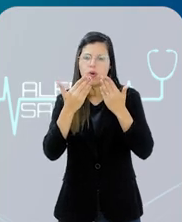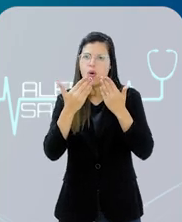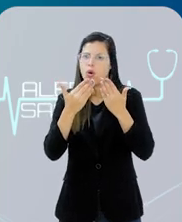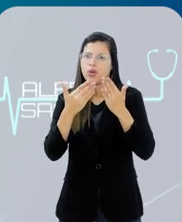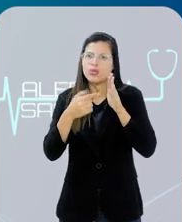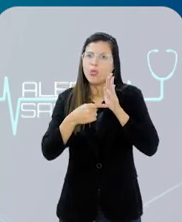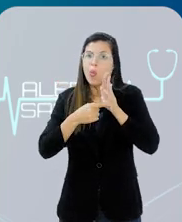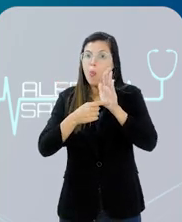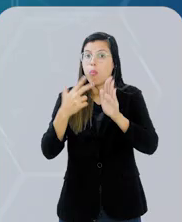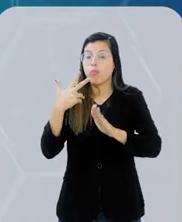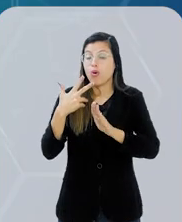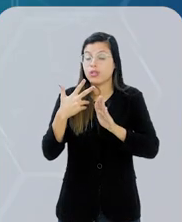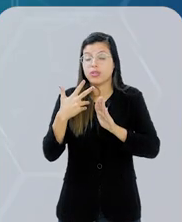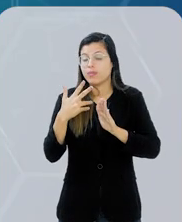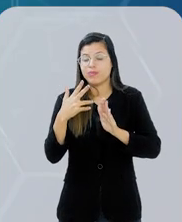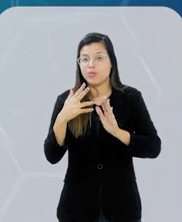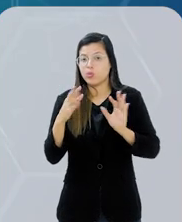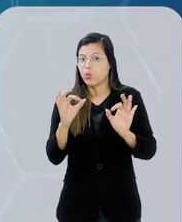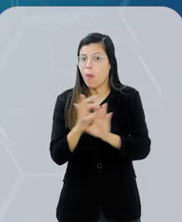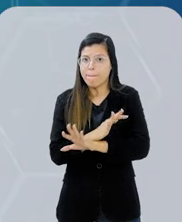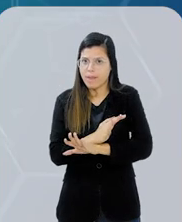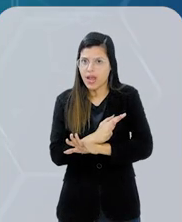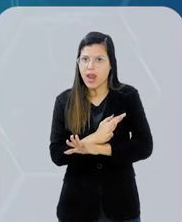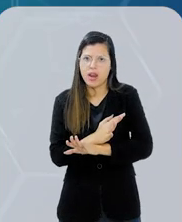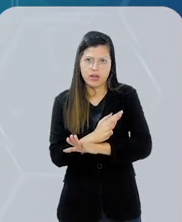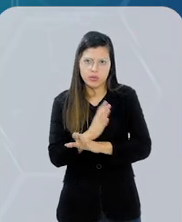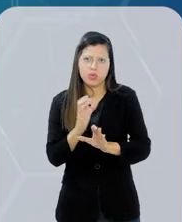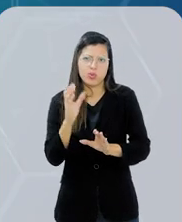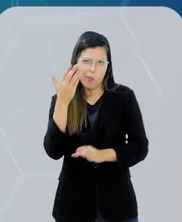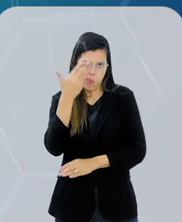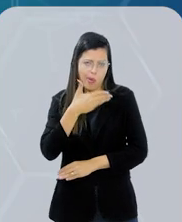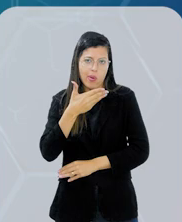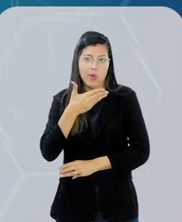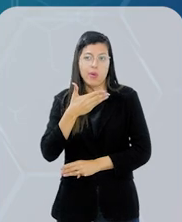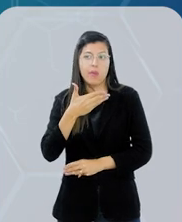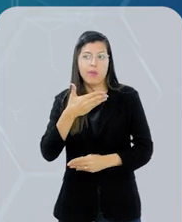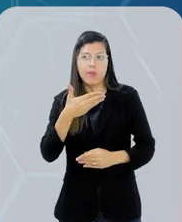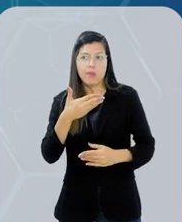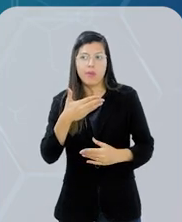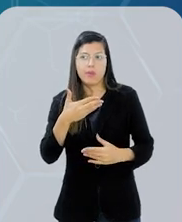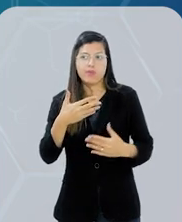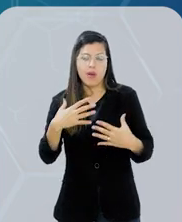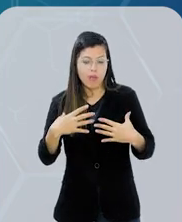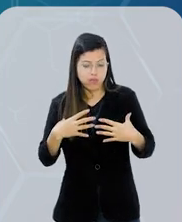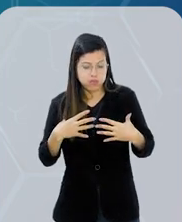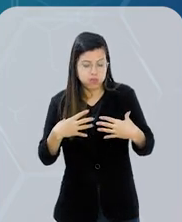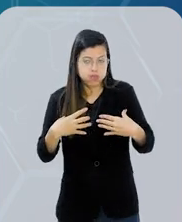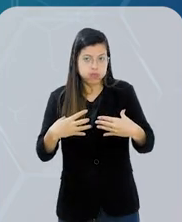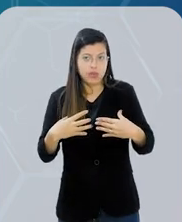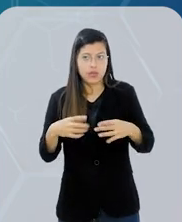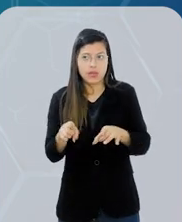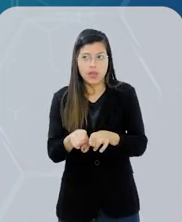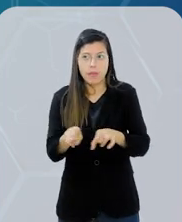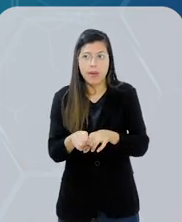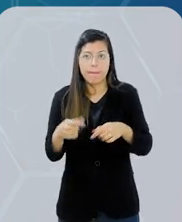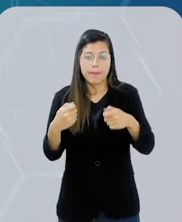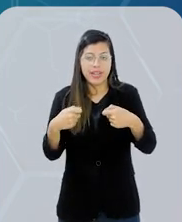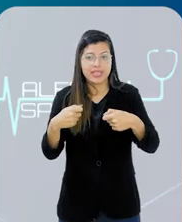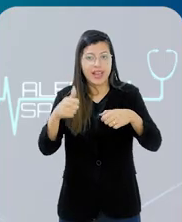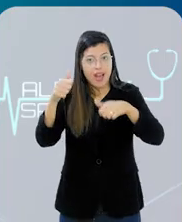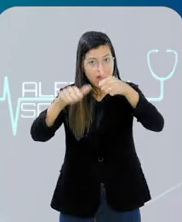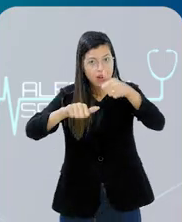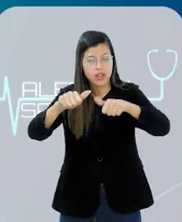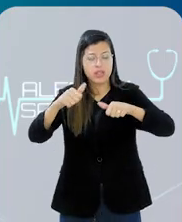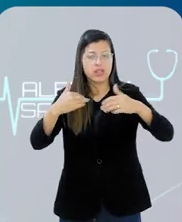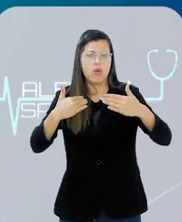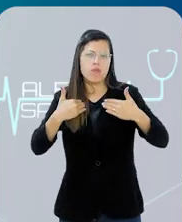reforçaria totalmente, uma vez que o tamanho ele vai acabar também tendo que ser avaliado fisicamente.